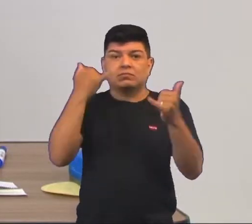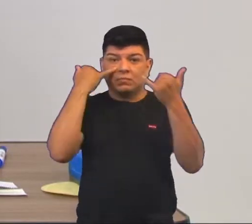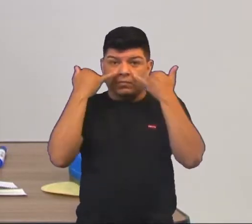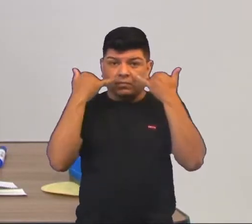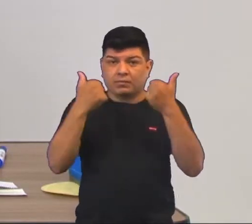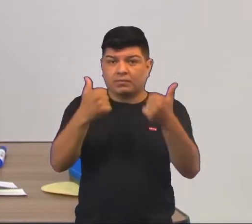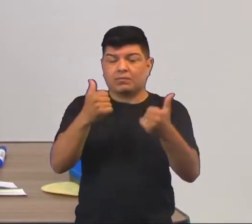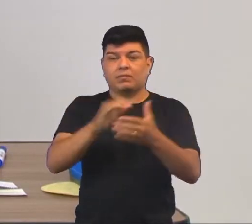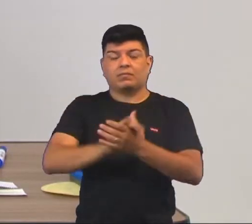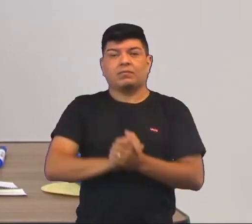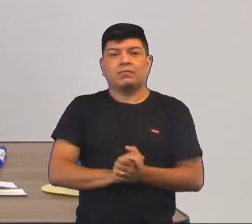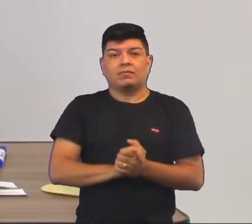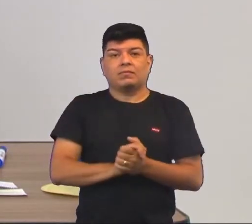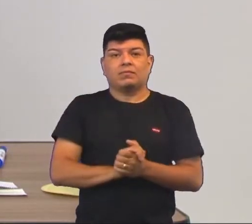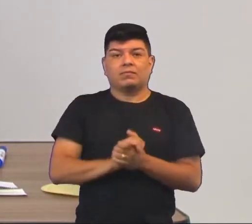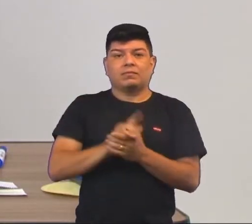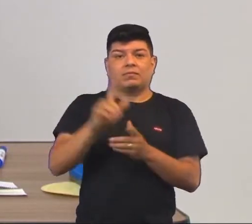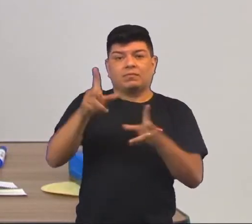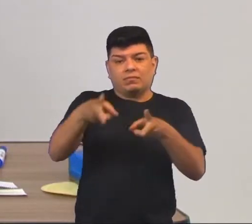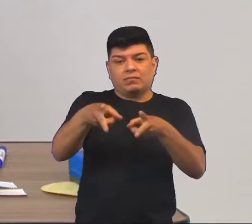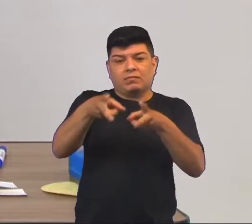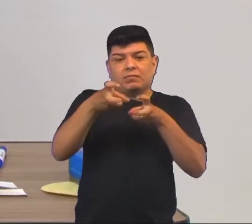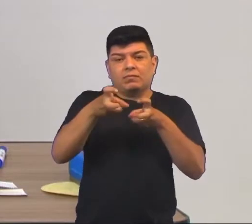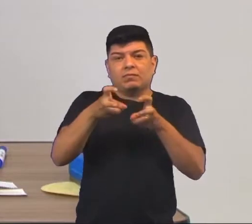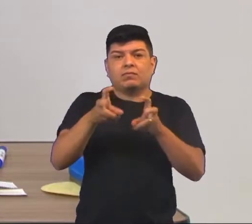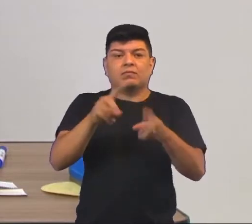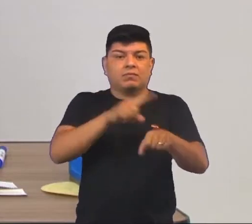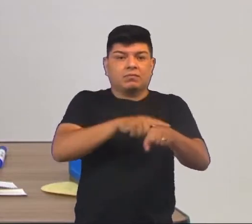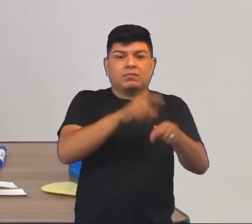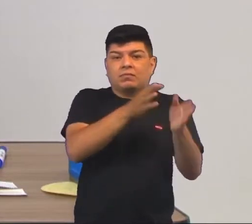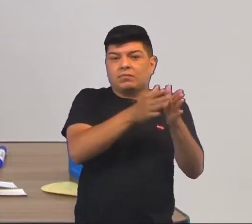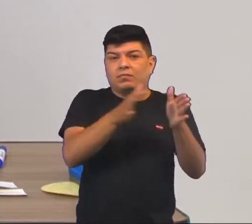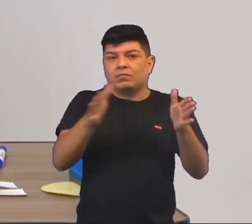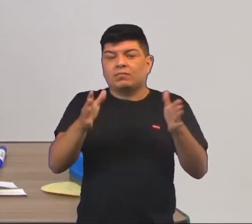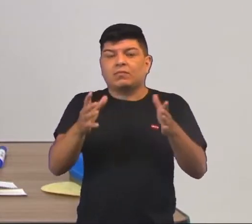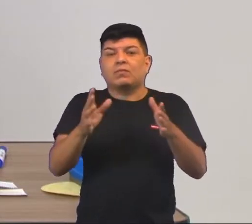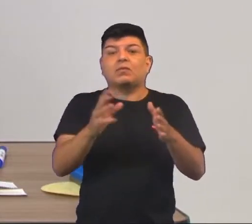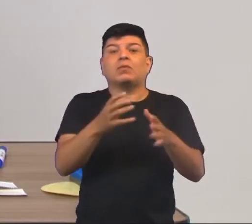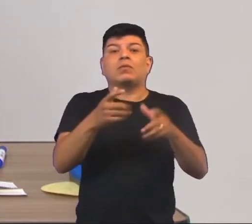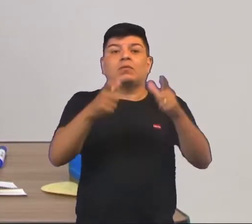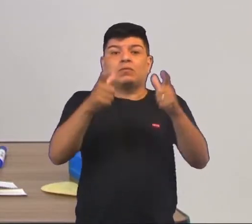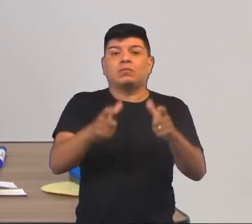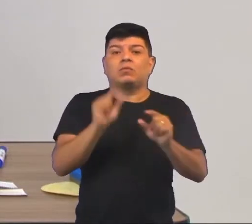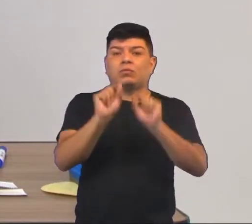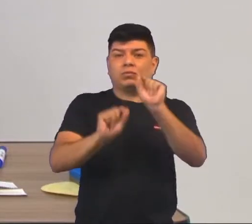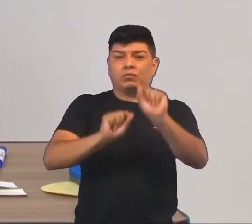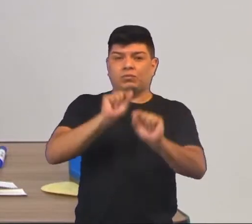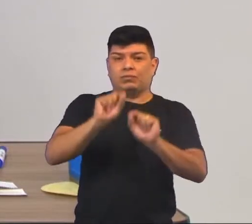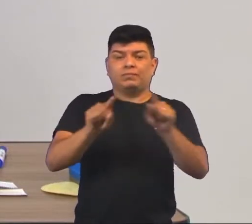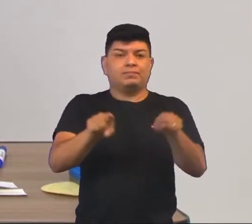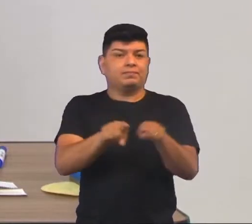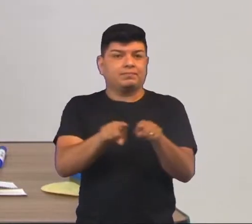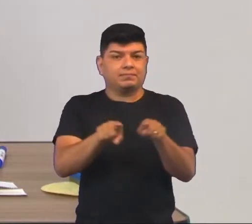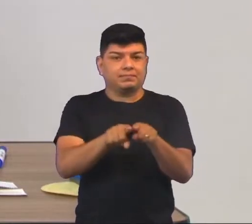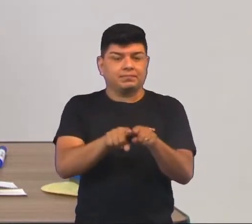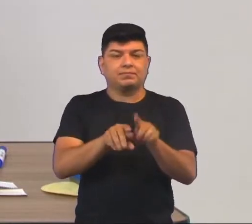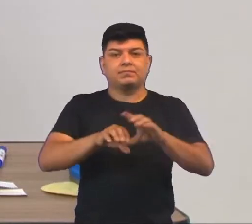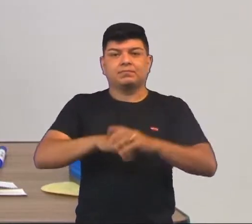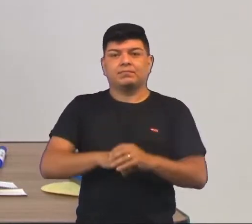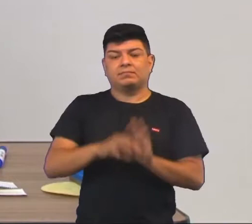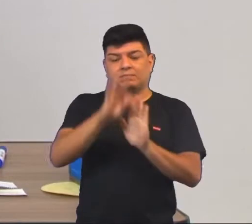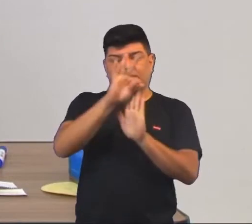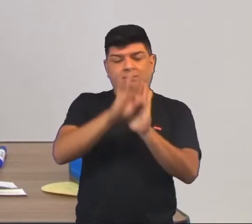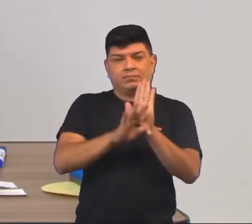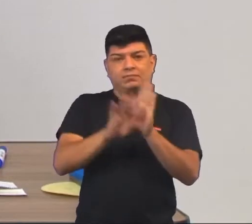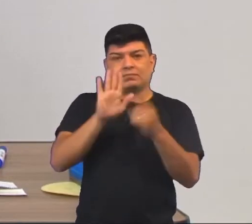notícia e vamos identificar aí o tempo de ocorrência, quando aconteceu, o que aconteceu no texto